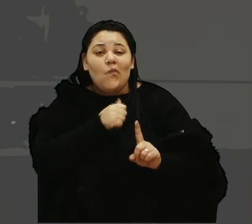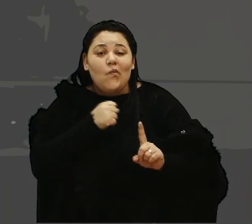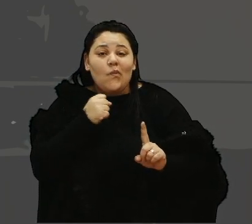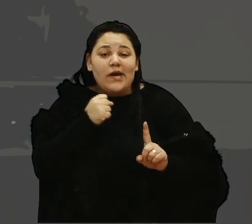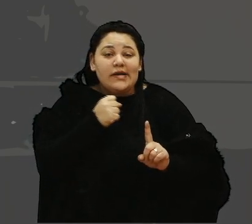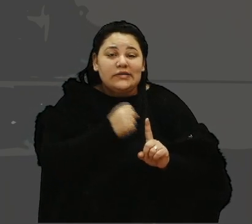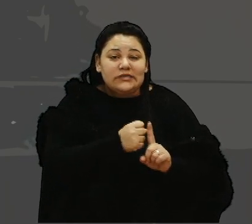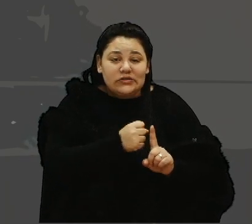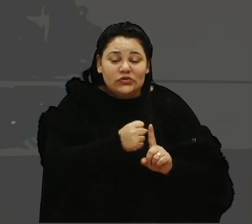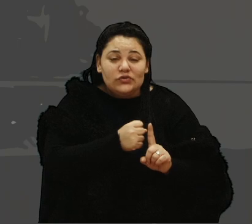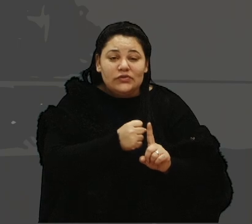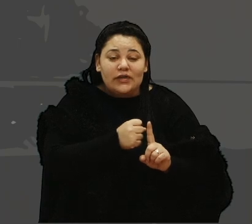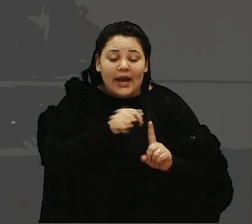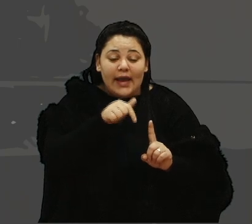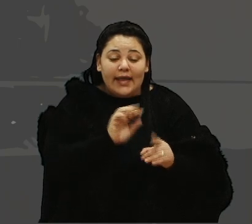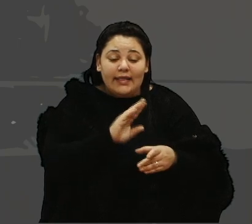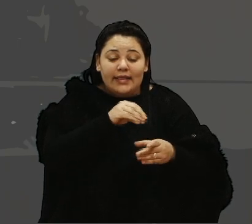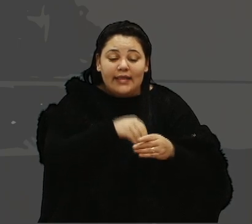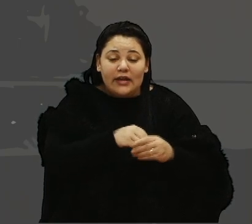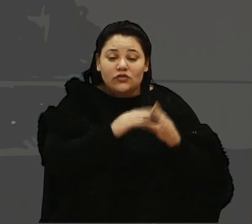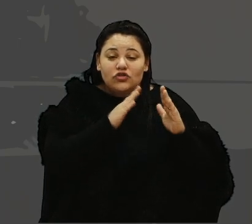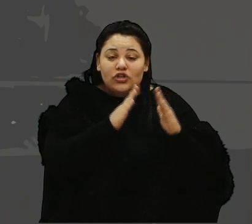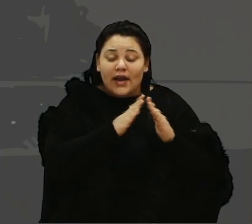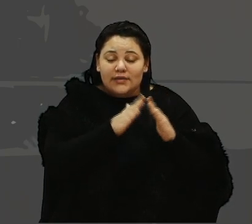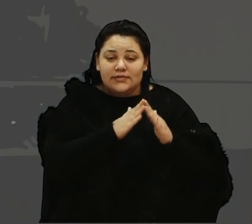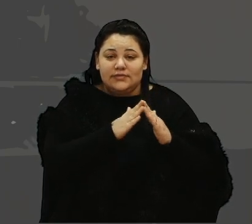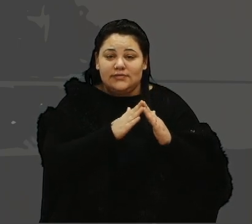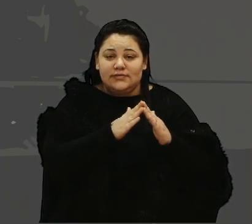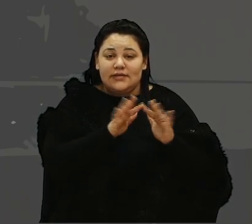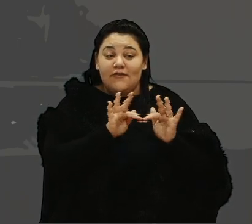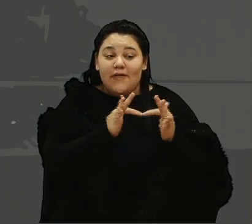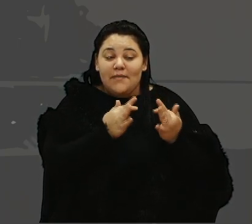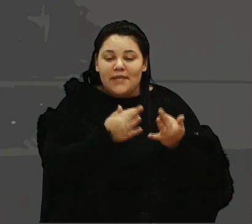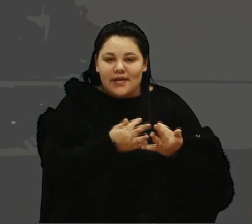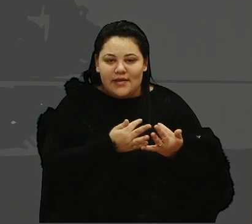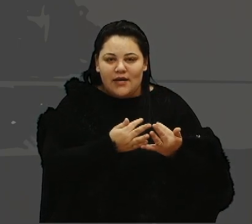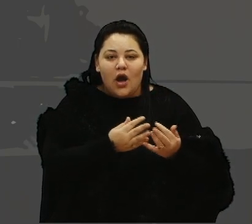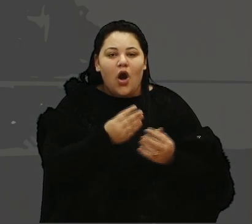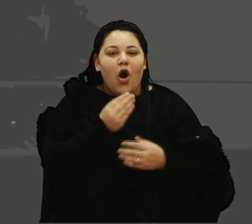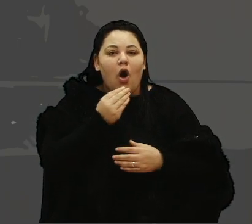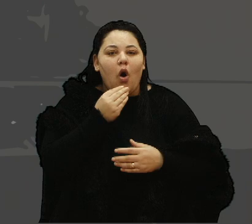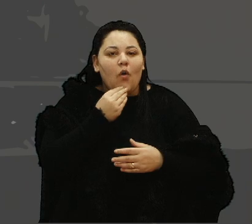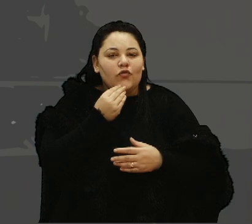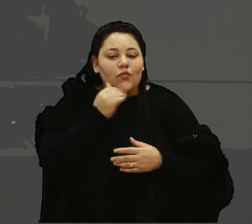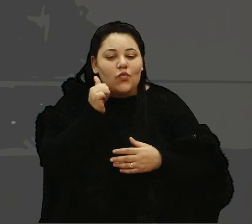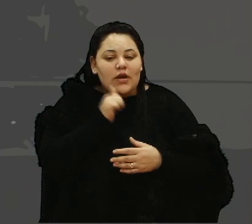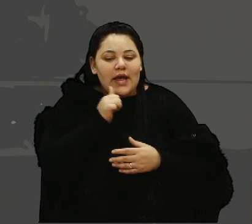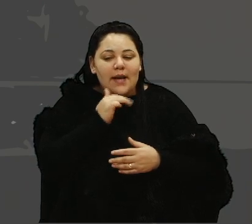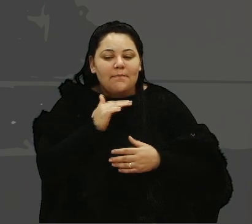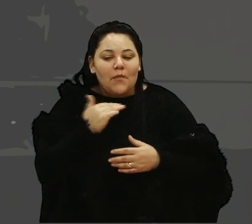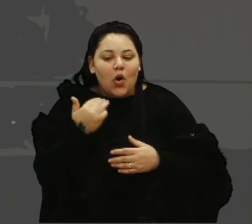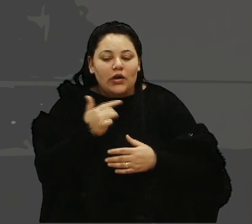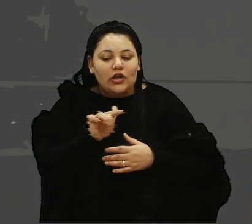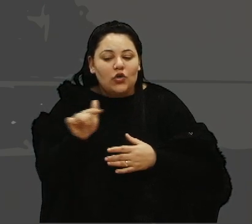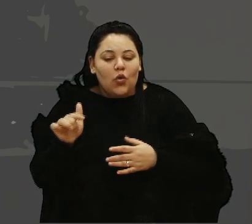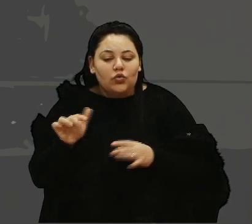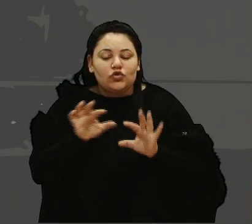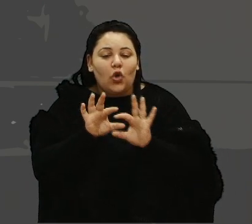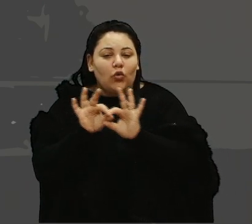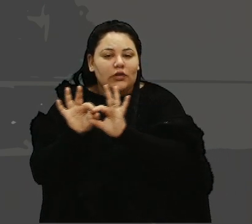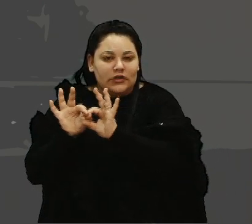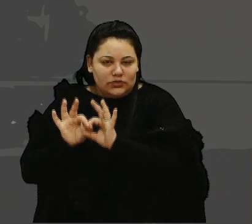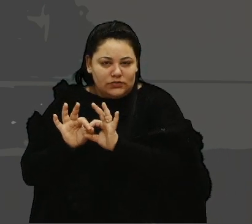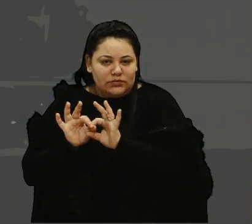ambiente doméstico e familiar. Claro que mulheres são mortas em outros episódios, então nem tudo